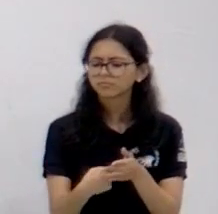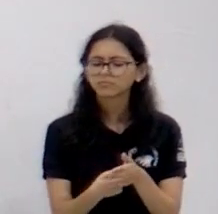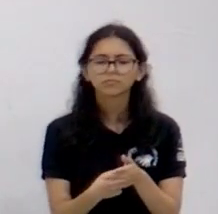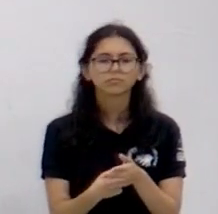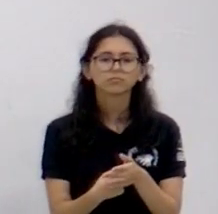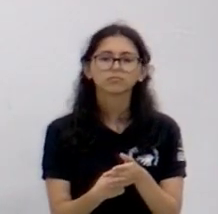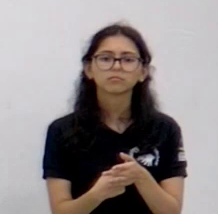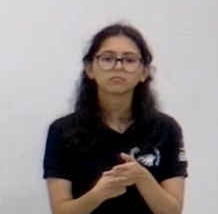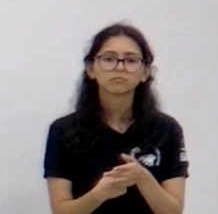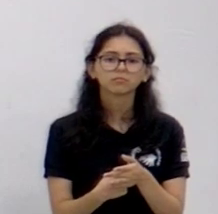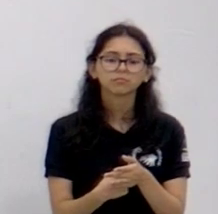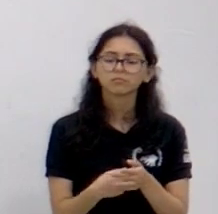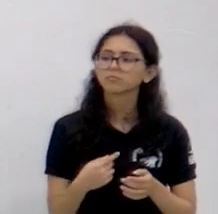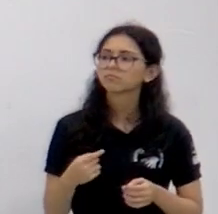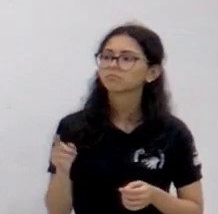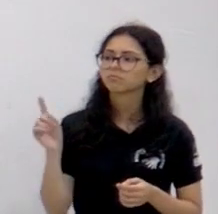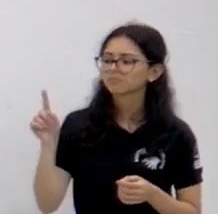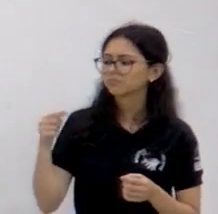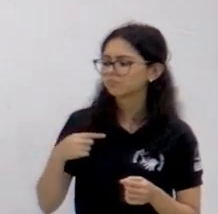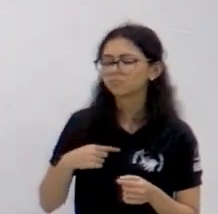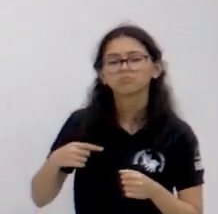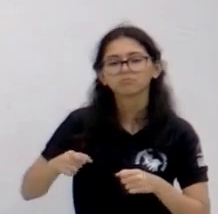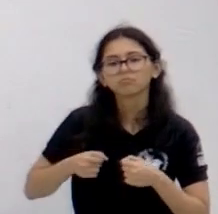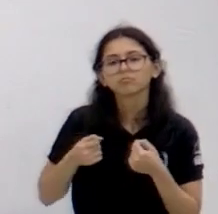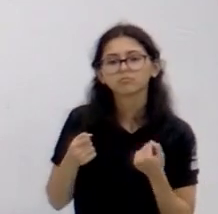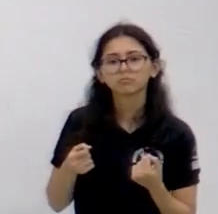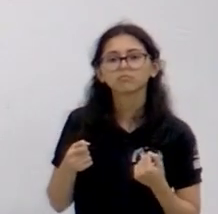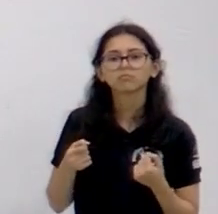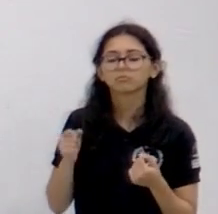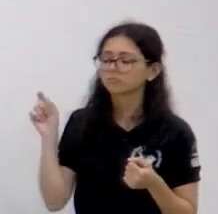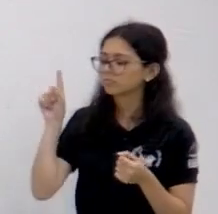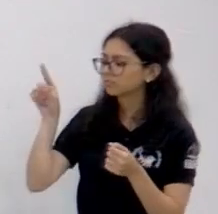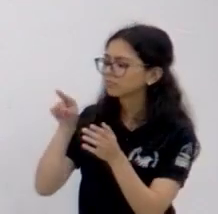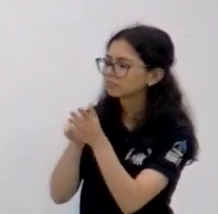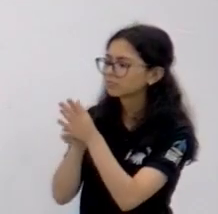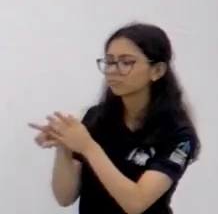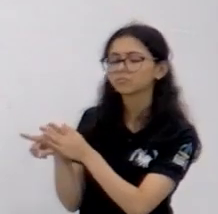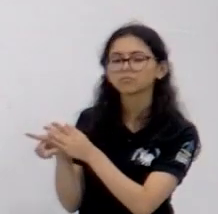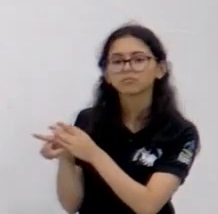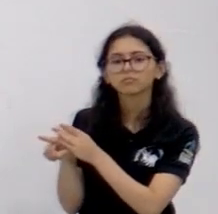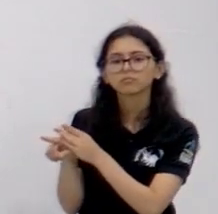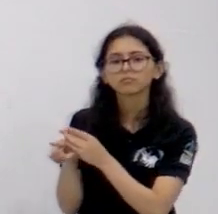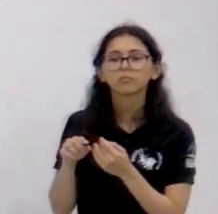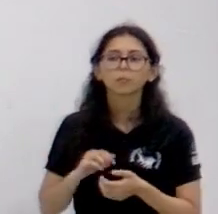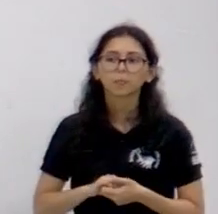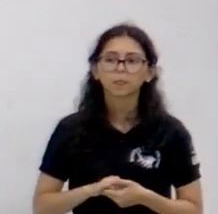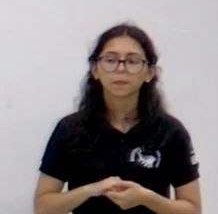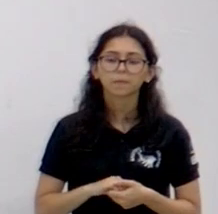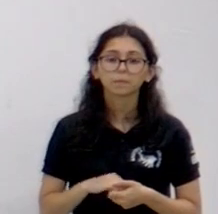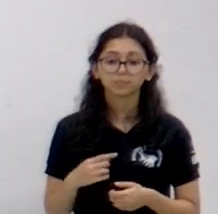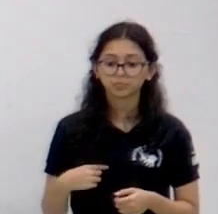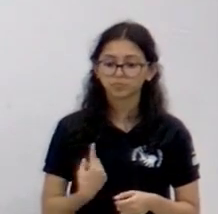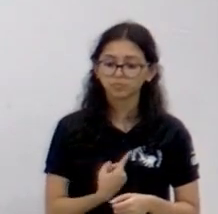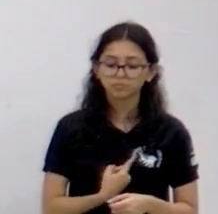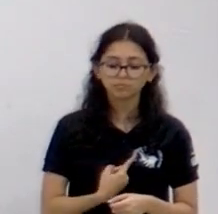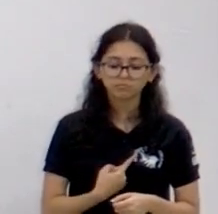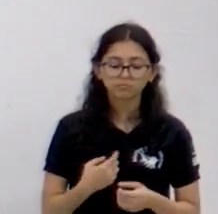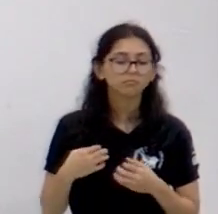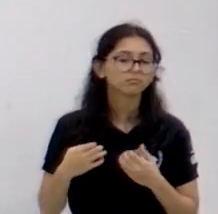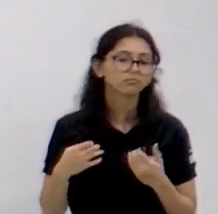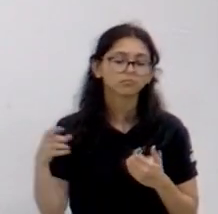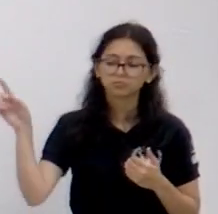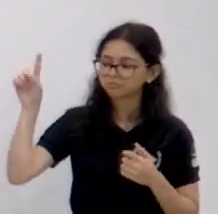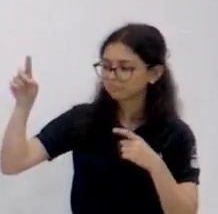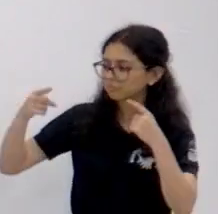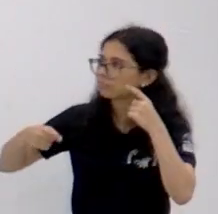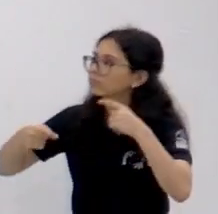pode ser para um mês, não. Tudo bem, para um mês. No outro mês, Senhor, não daria para ser. E a gente começa a tentar barganhar a Deus, só que o momento vai